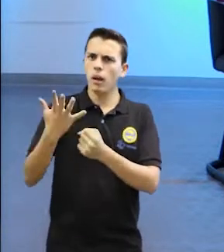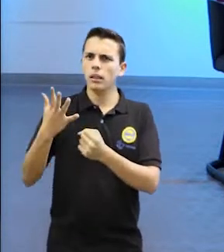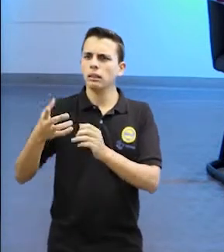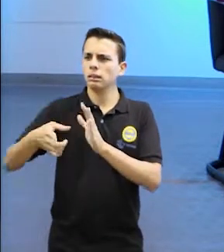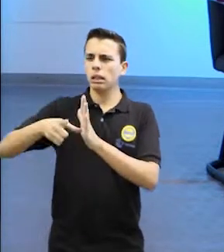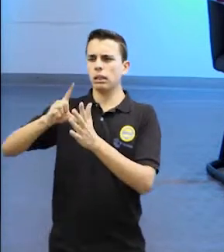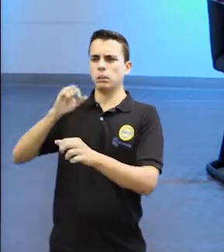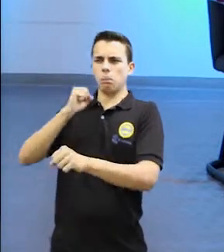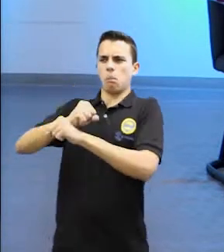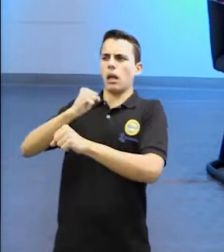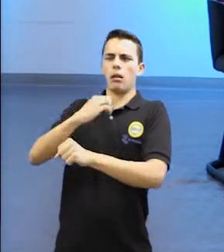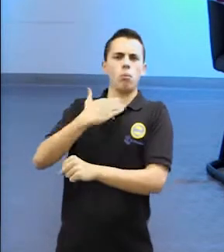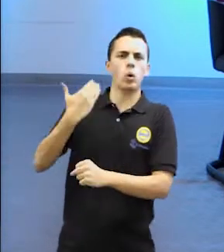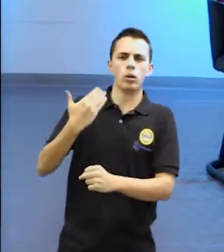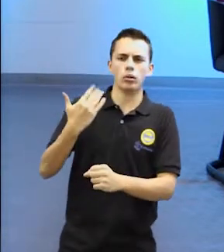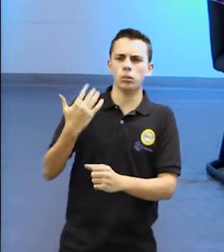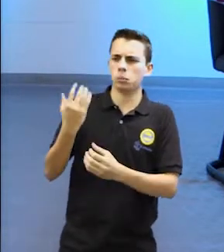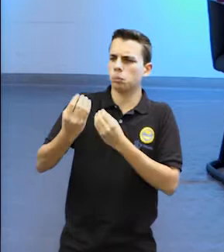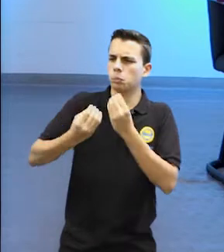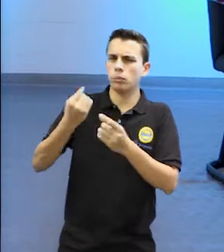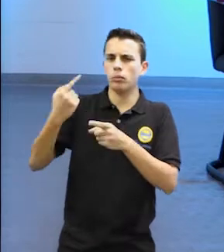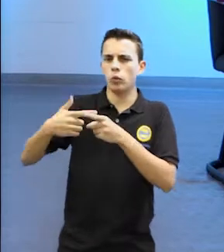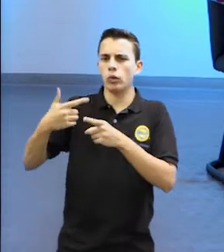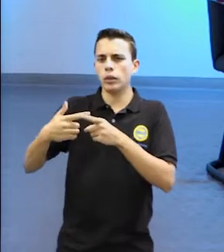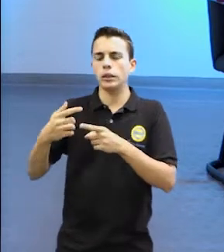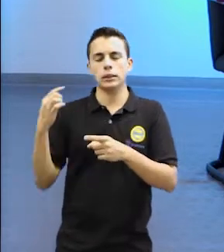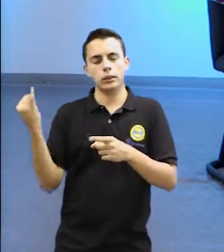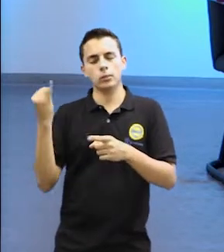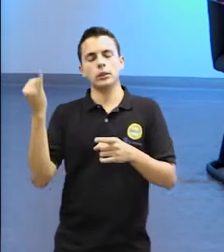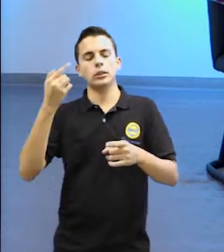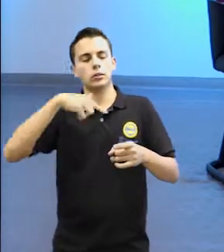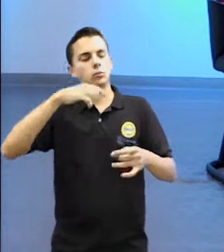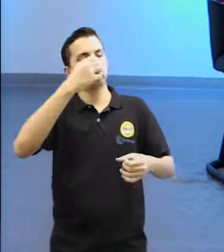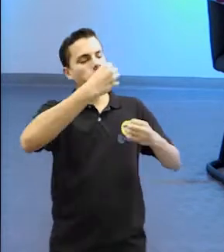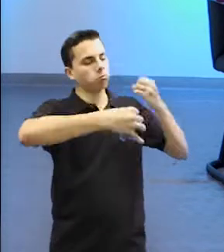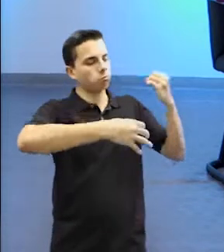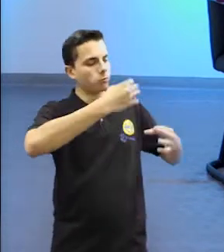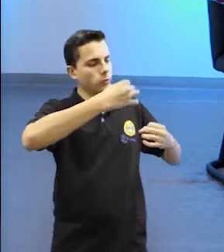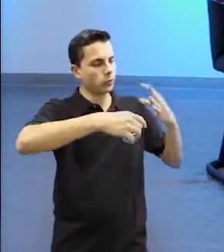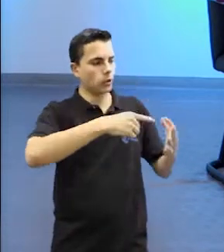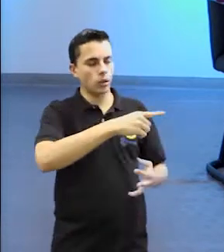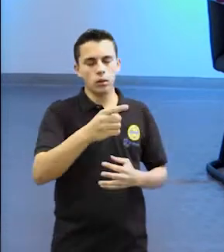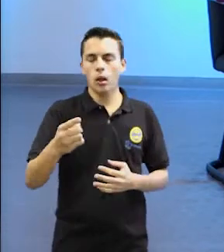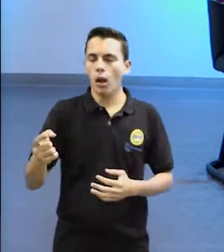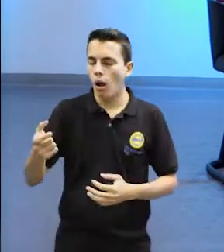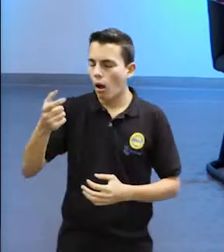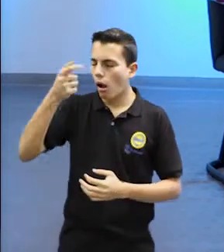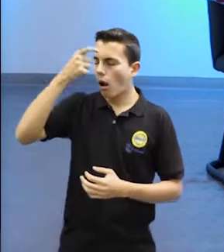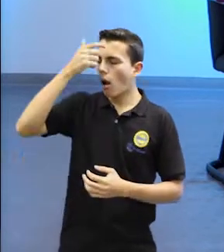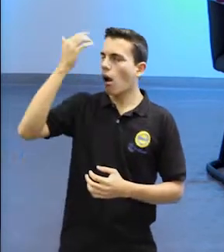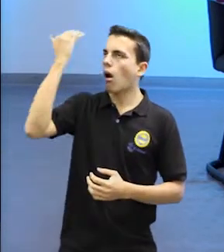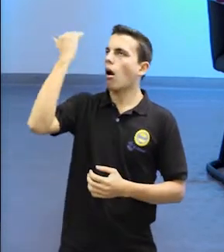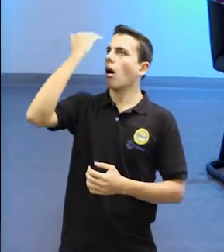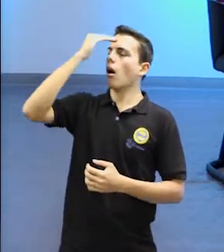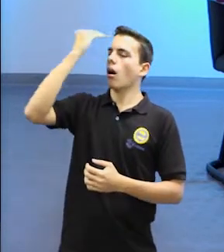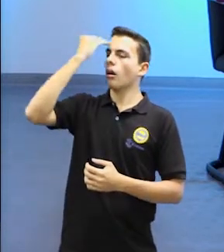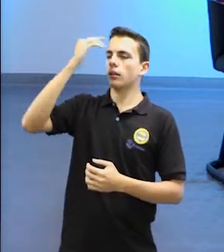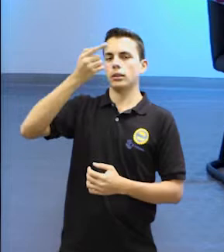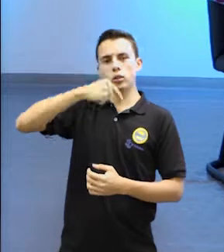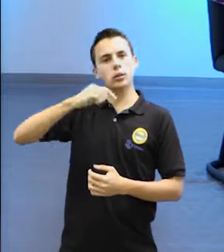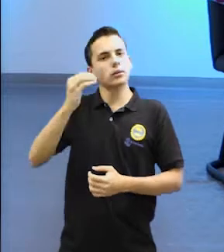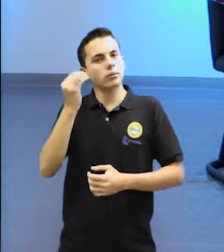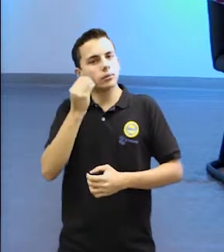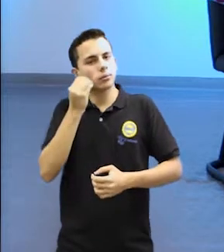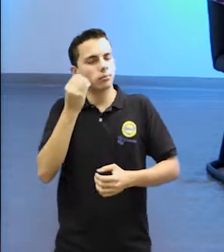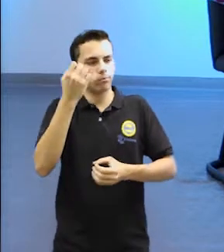muitas vidas que poderiam ser poupadas, né, do desastre no meio do caminho. E essa é a nossa tentativa